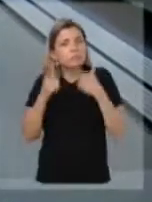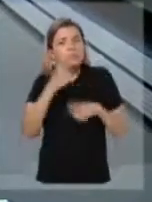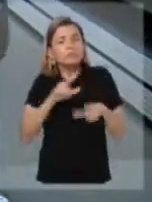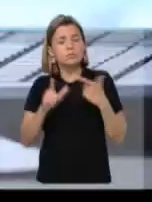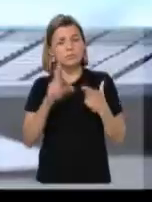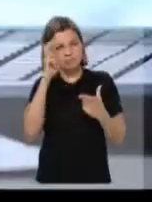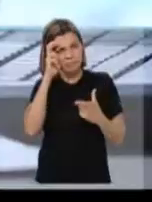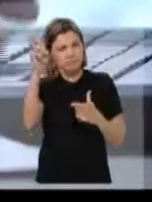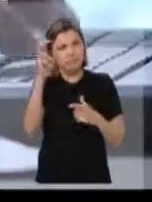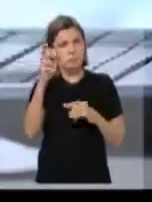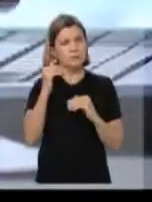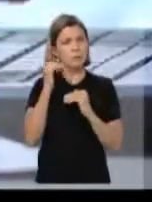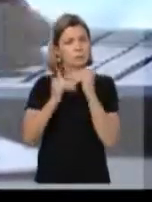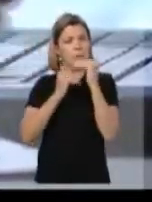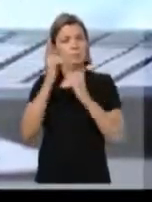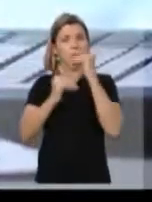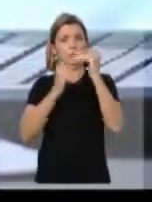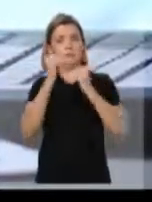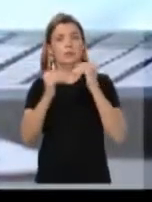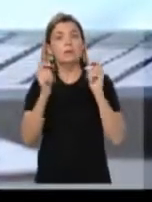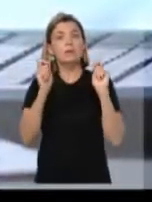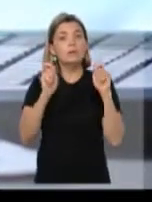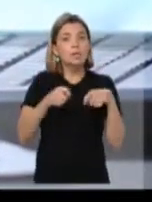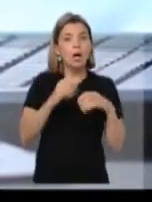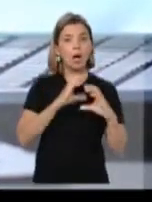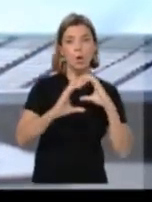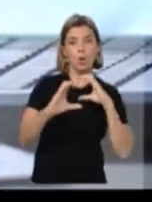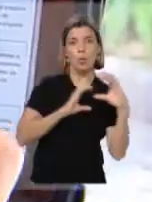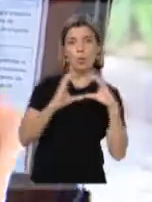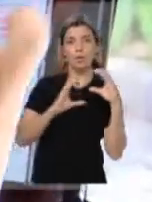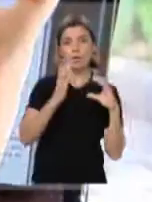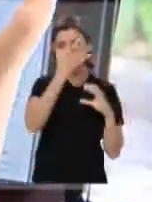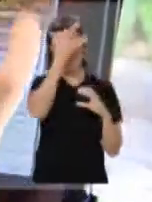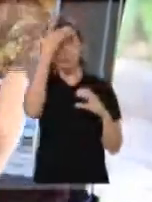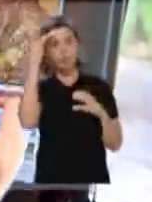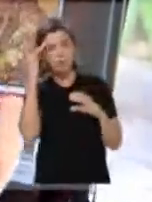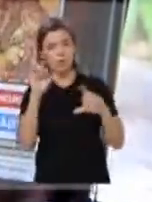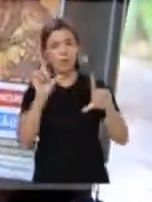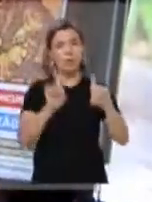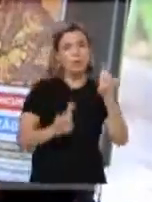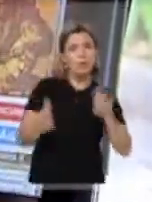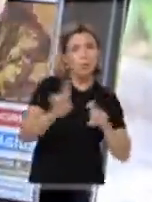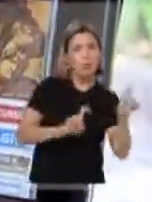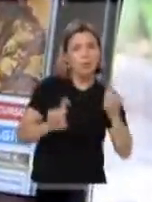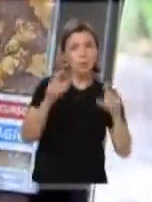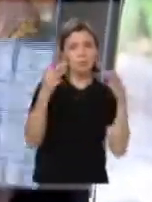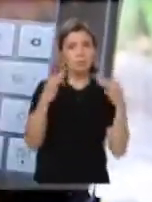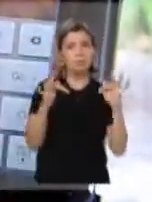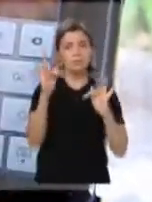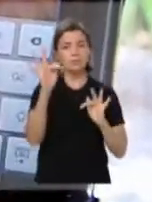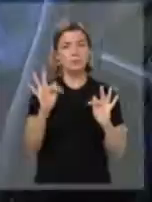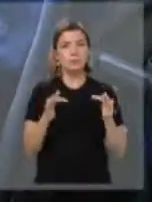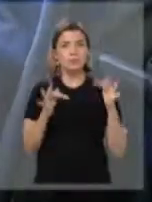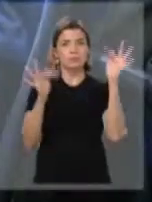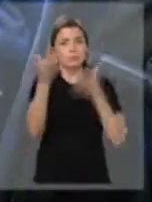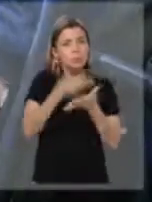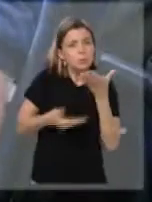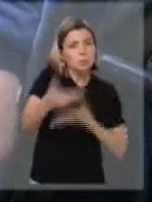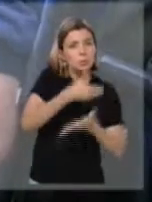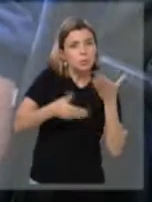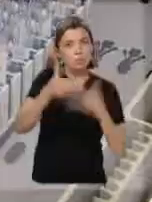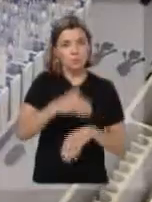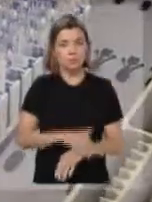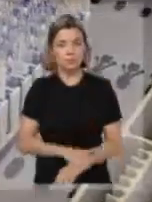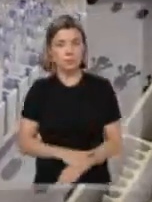dispositivos mais inteligentes e, ao mesmo tempo, tornar a comunicação entre homens e máquina um processo mais natural e